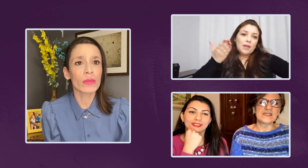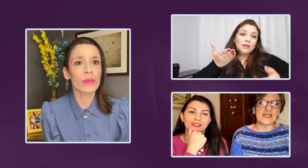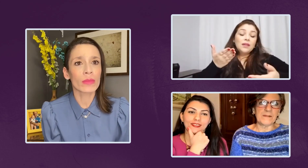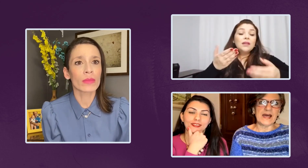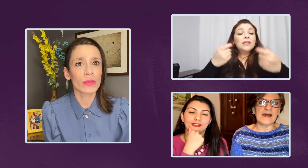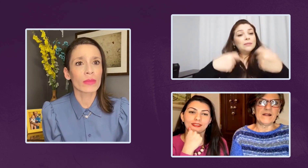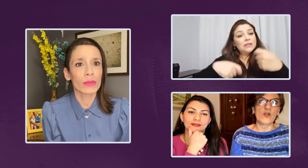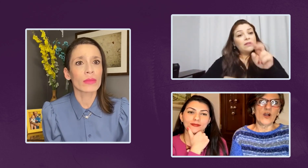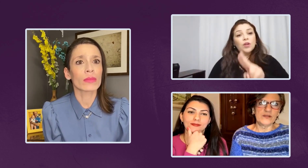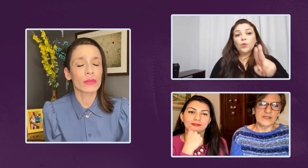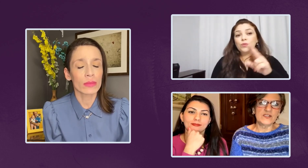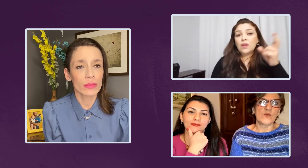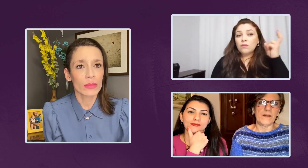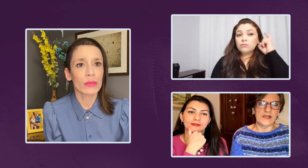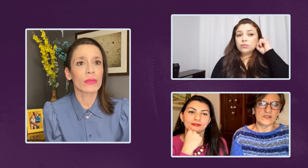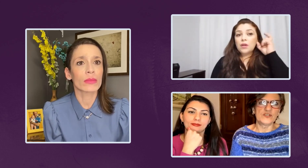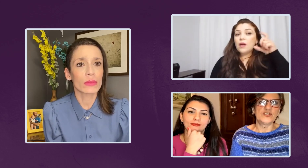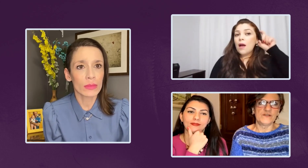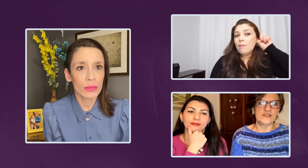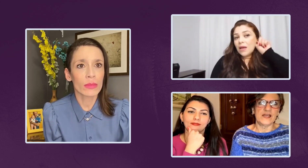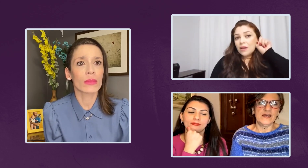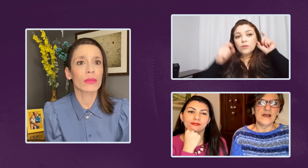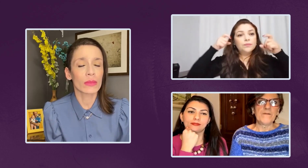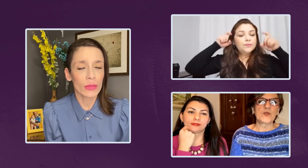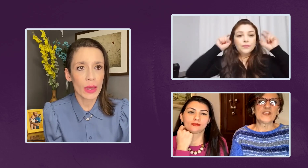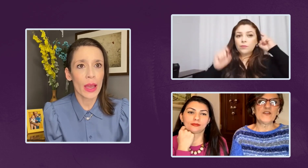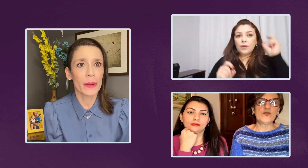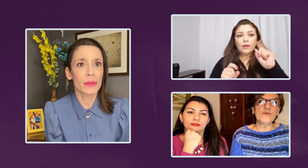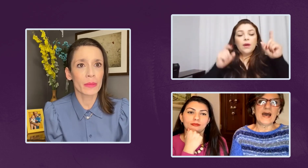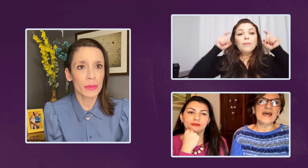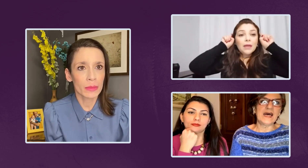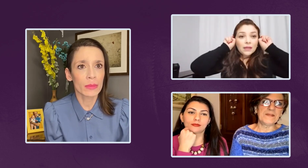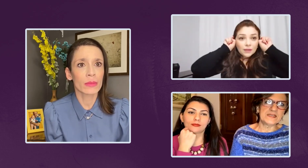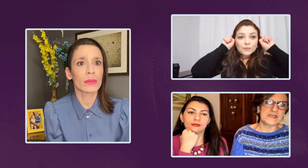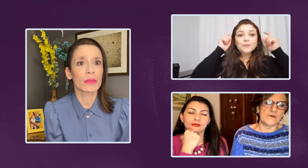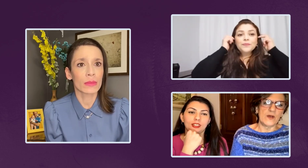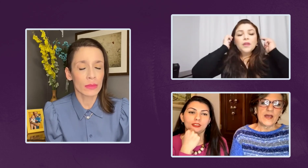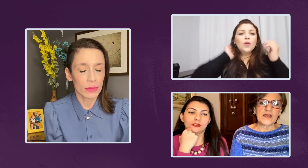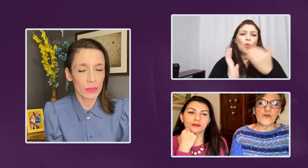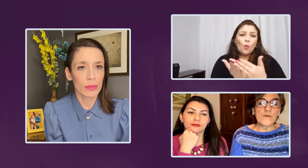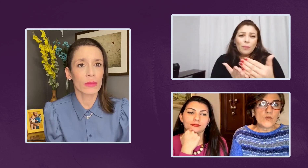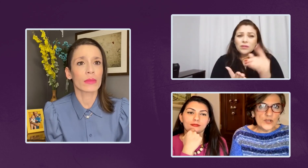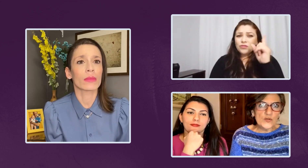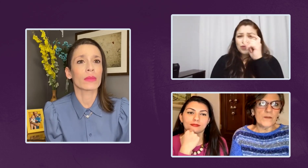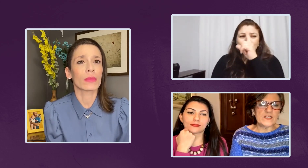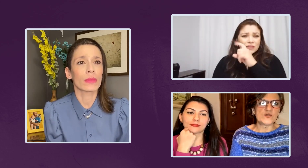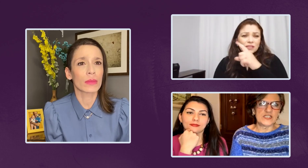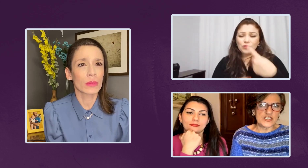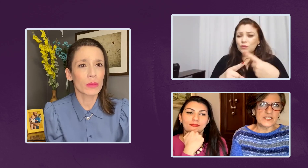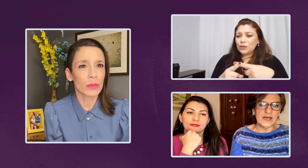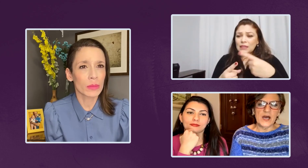criança se adaptar logo de início com aparelhos auditivos, né? Então, teve toda uma adaptação, que foi muito